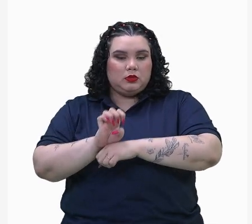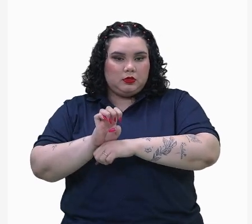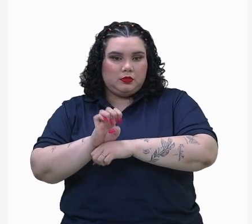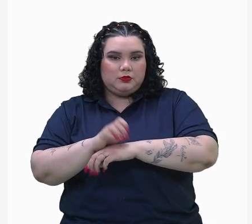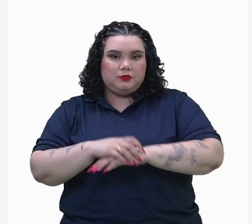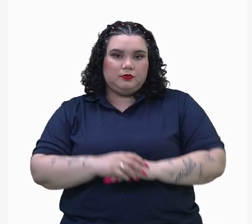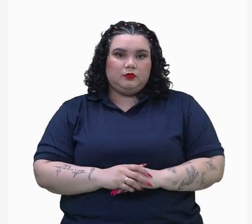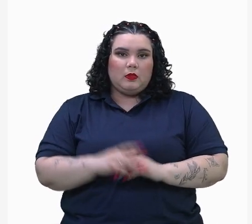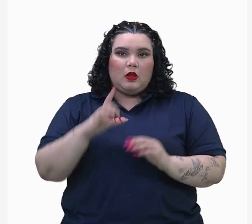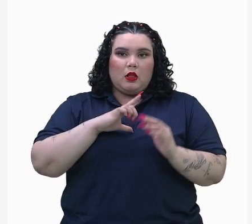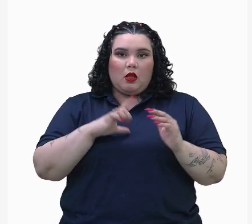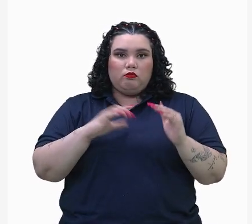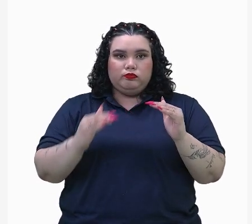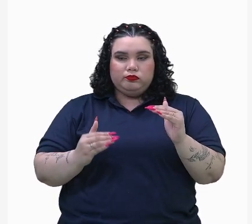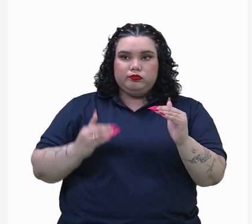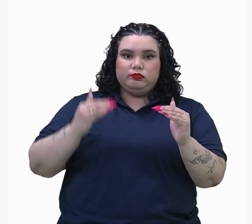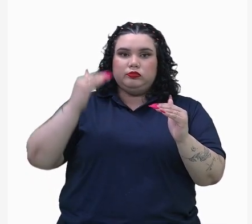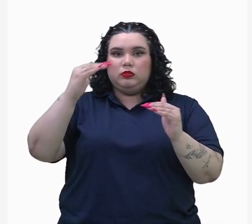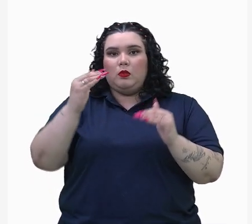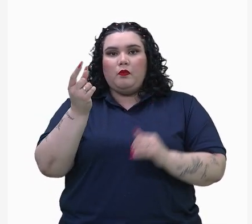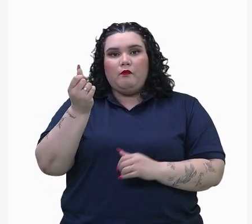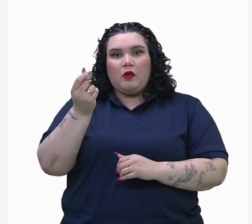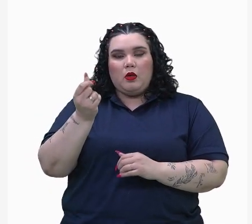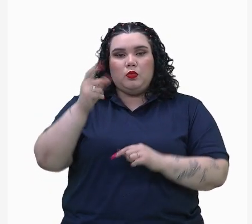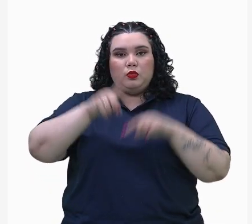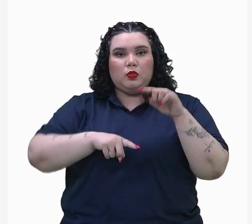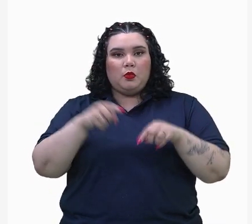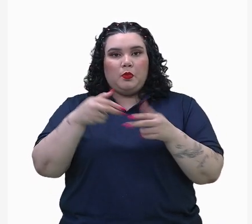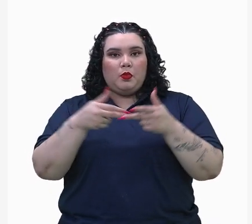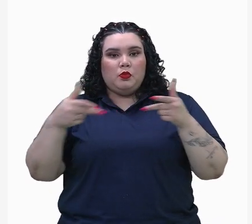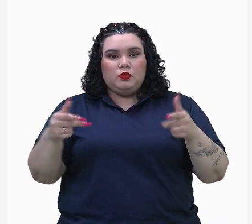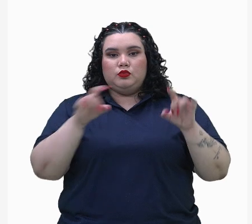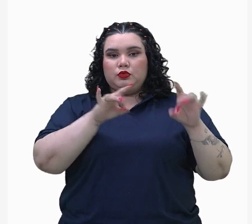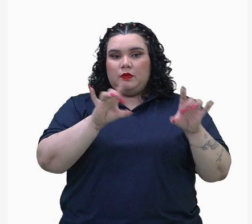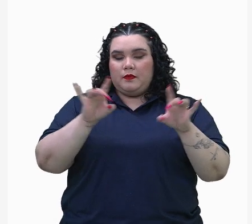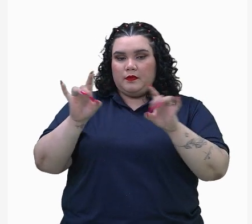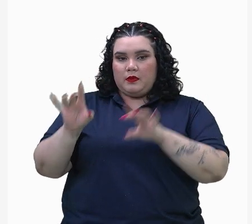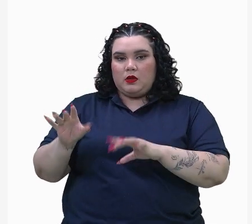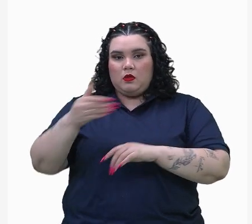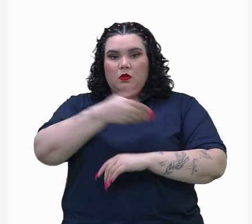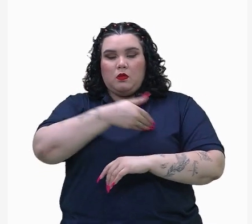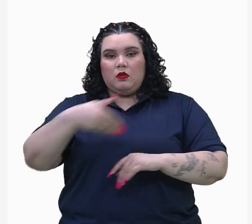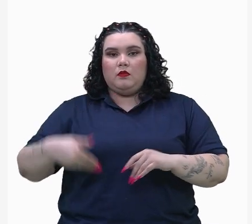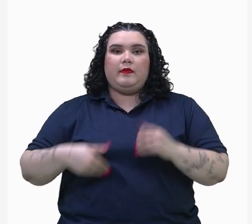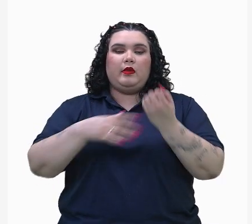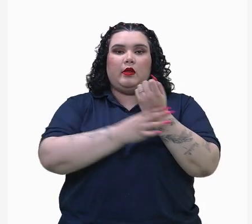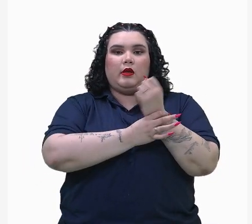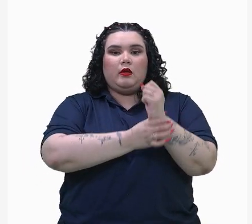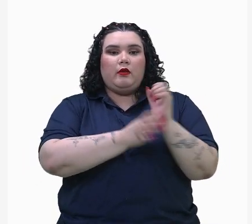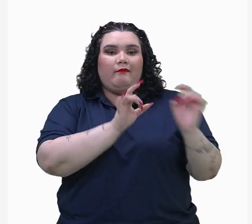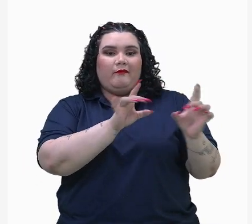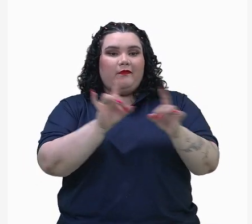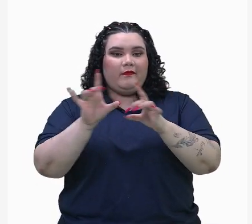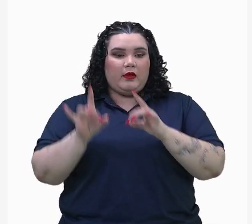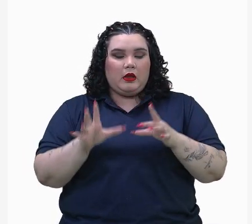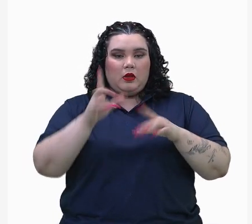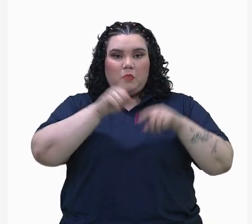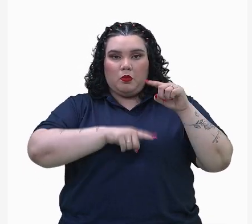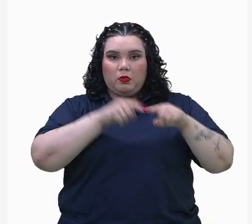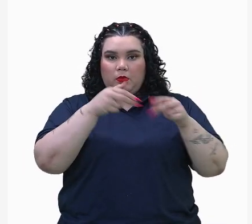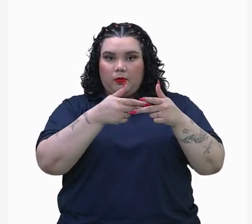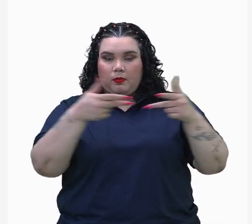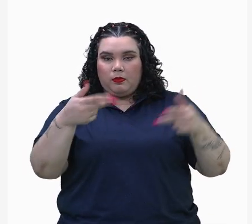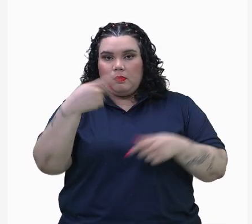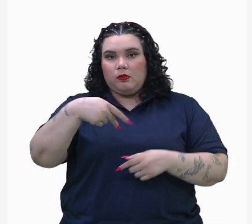que elevam os preços dos produtos importados. Os governos garantiam um mercado interno para os